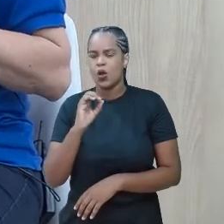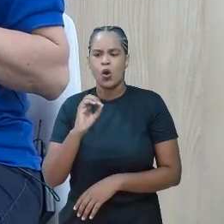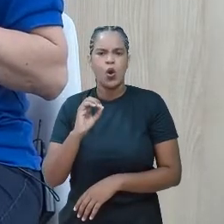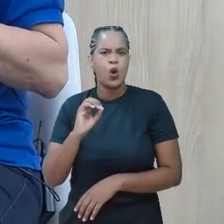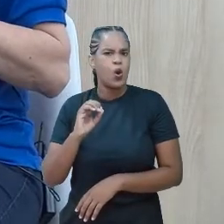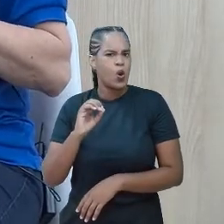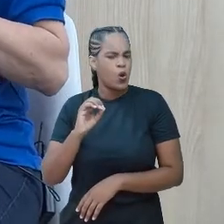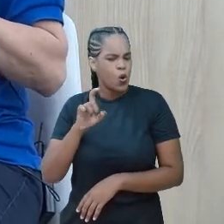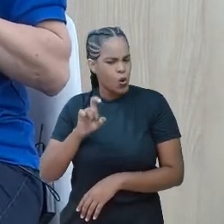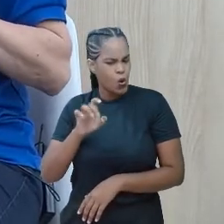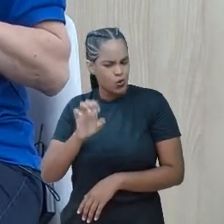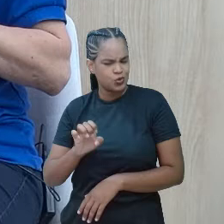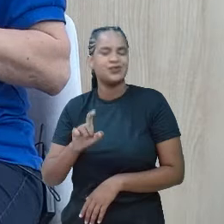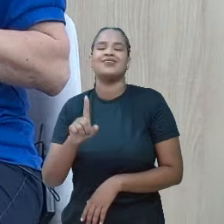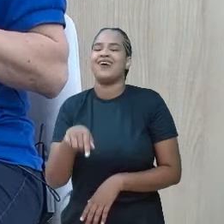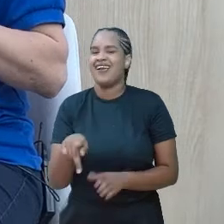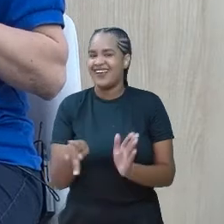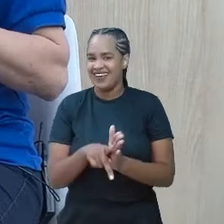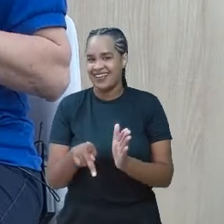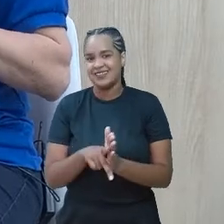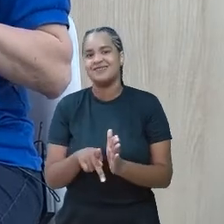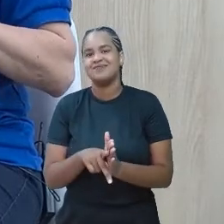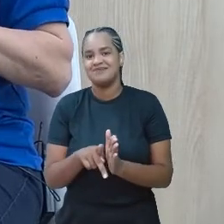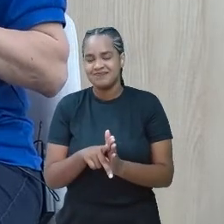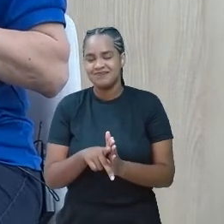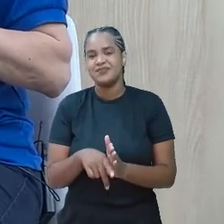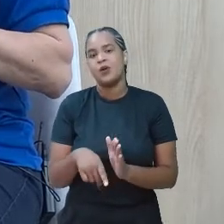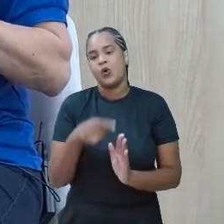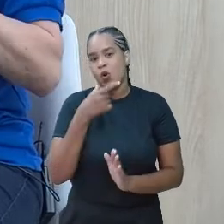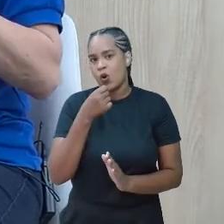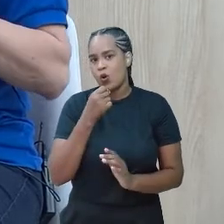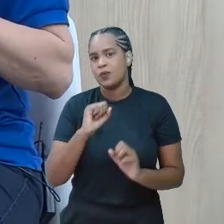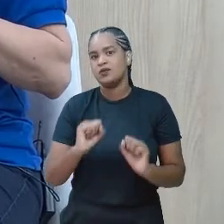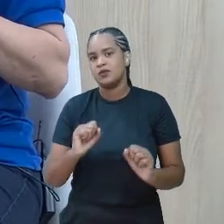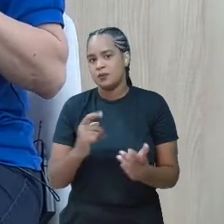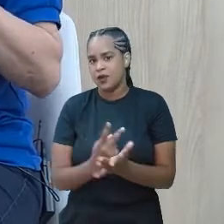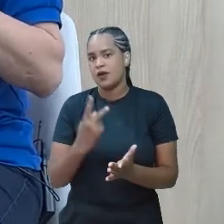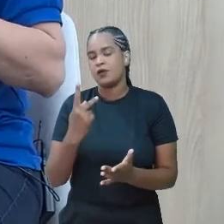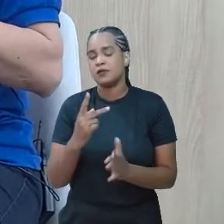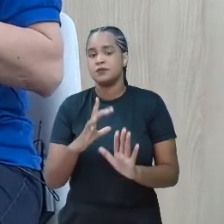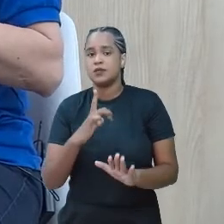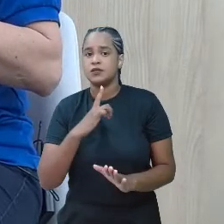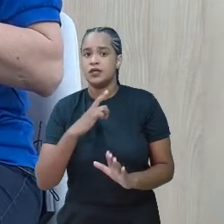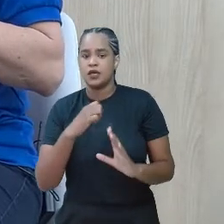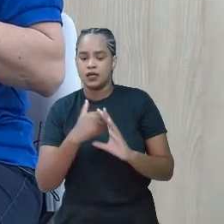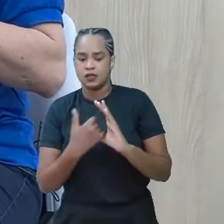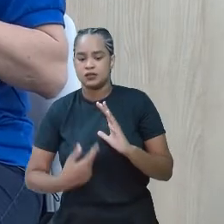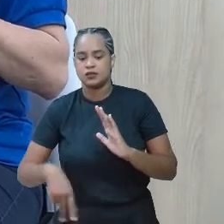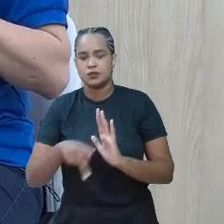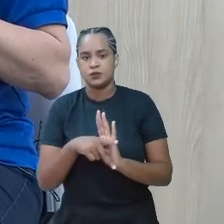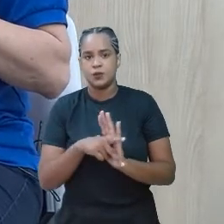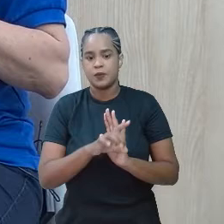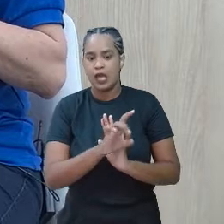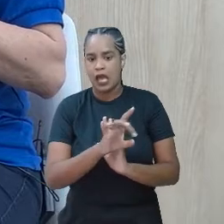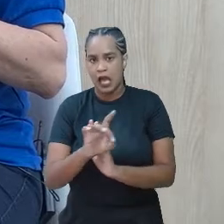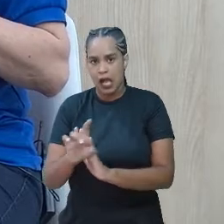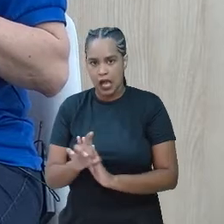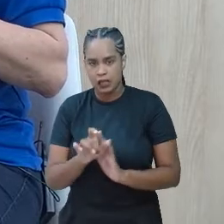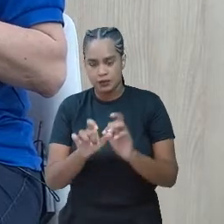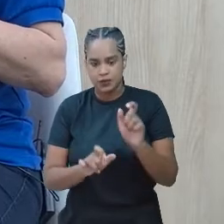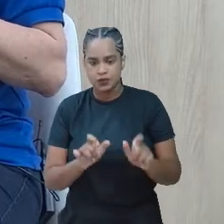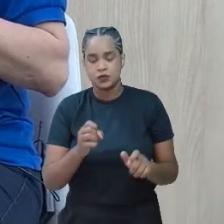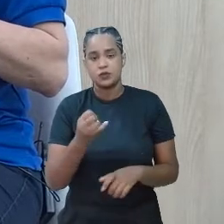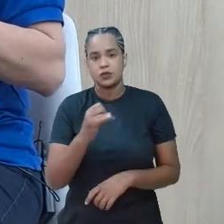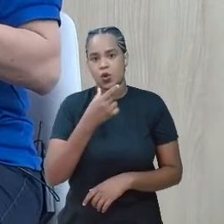isso, João, o homem também pode ter, viu, em alguns casos, então é muito bom. Agora, tem características também hereditárias, viu, além de usar, quem